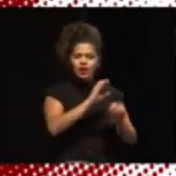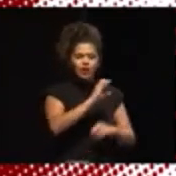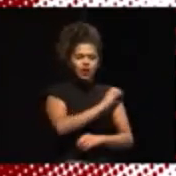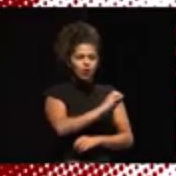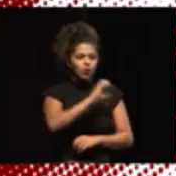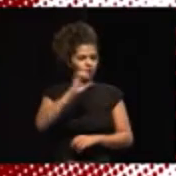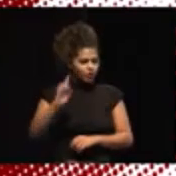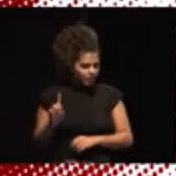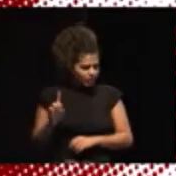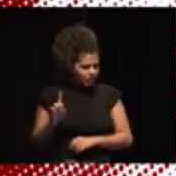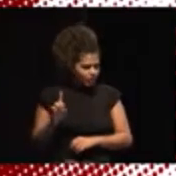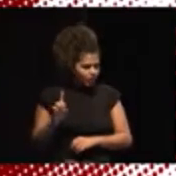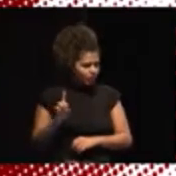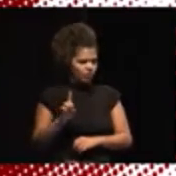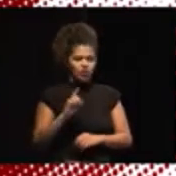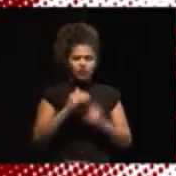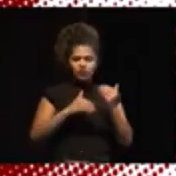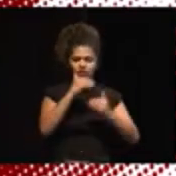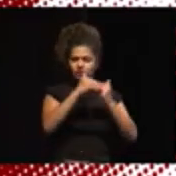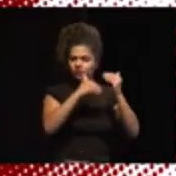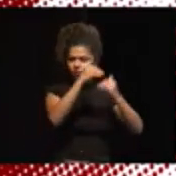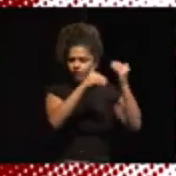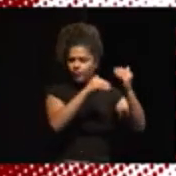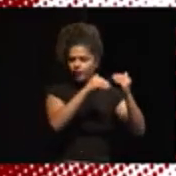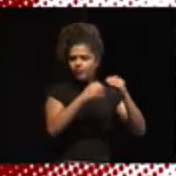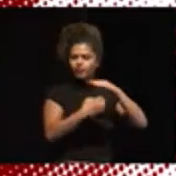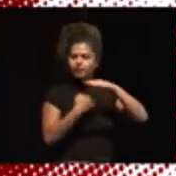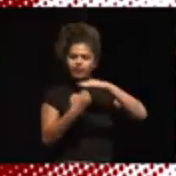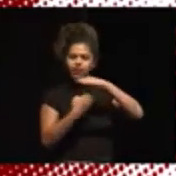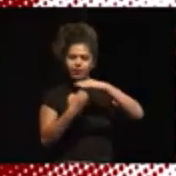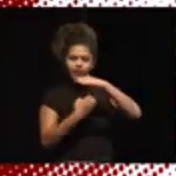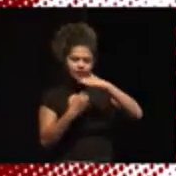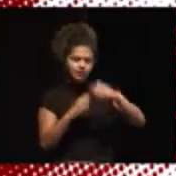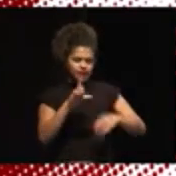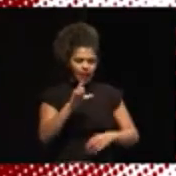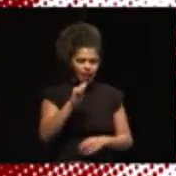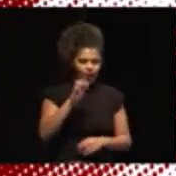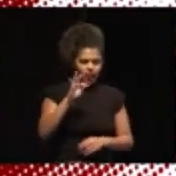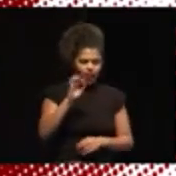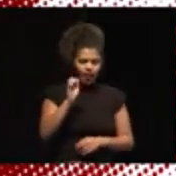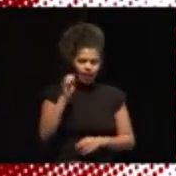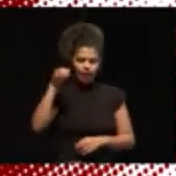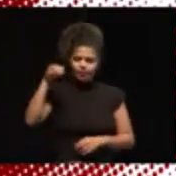Latam. Começamos pela região Norte.